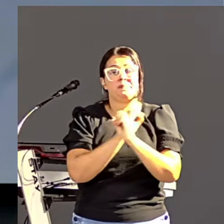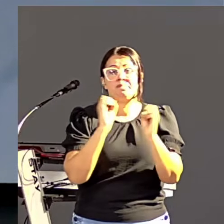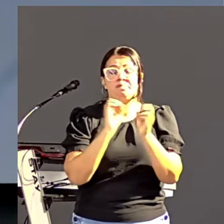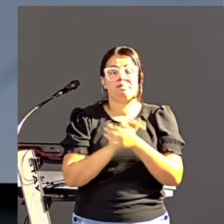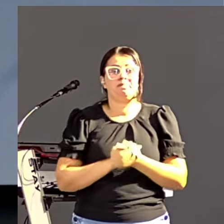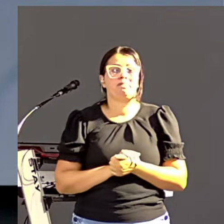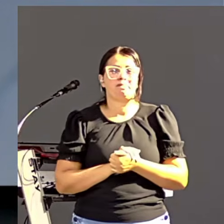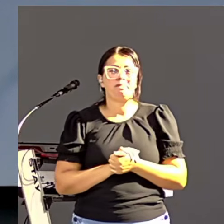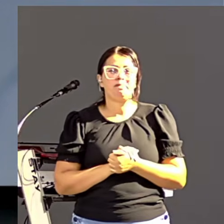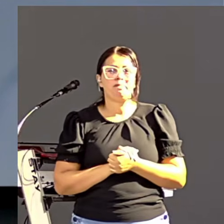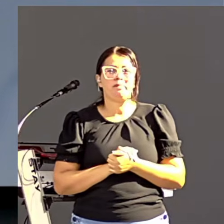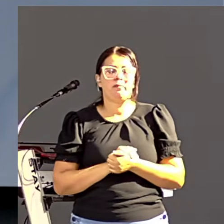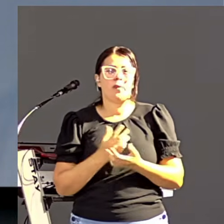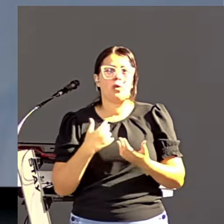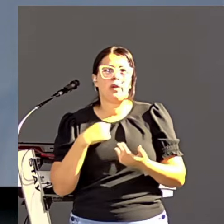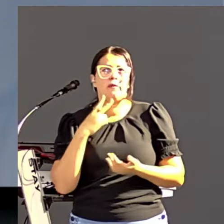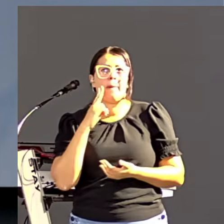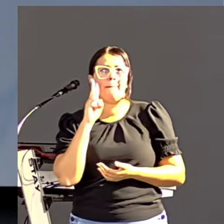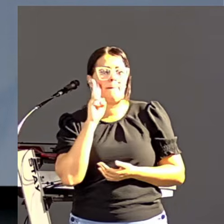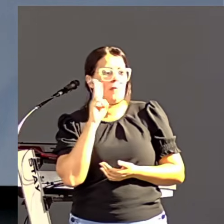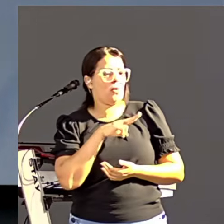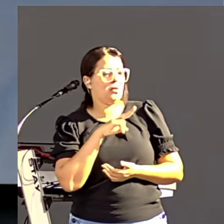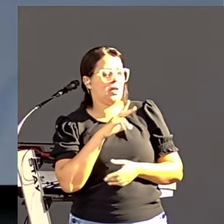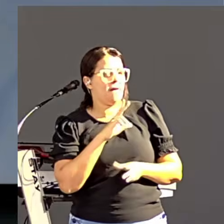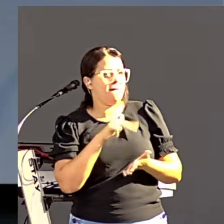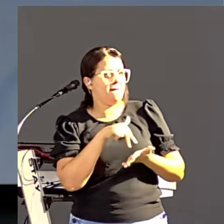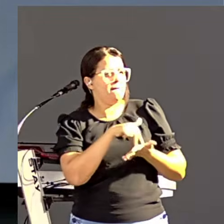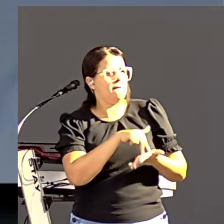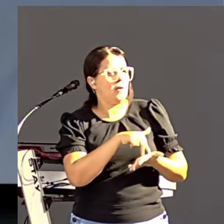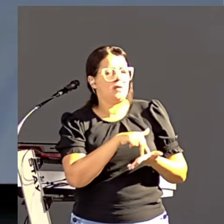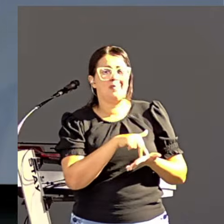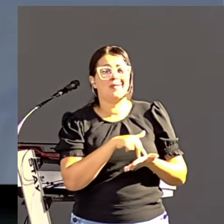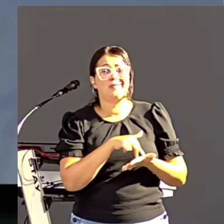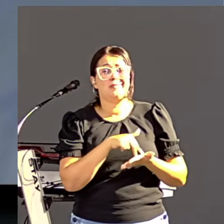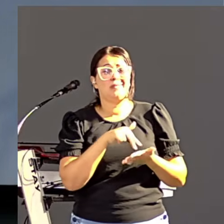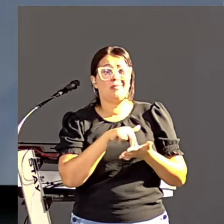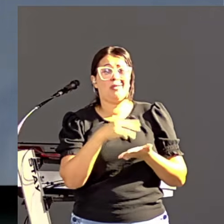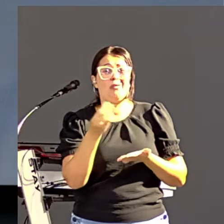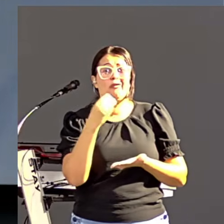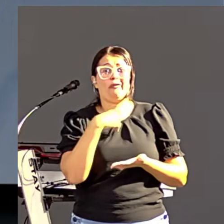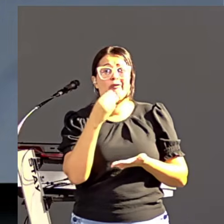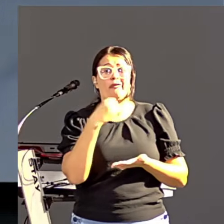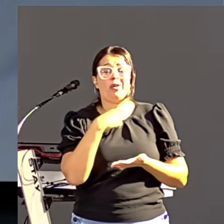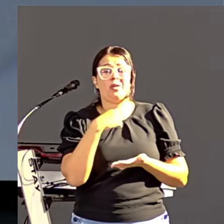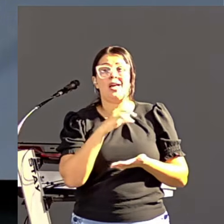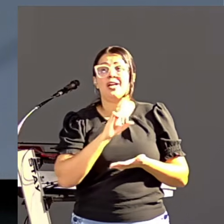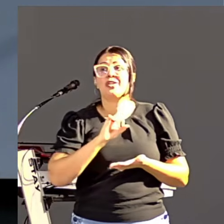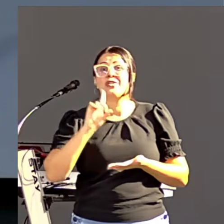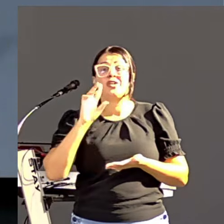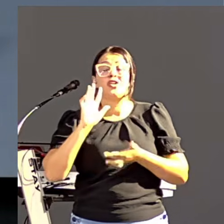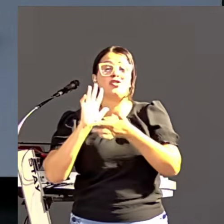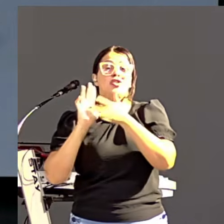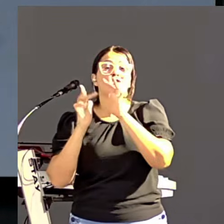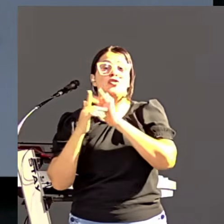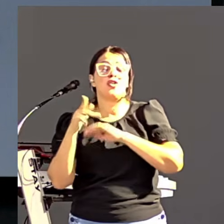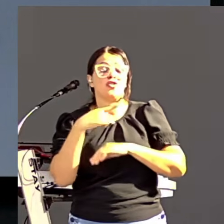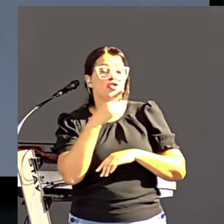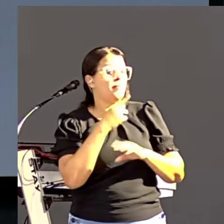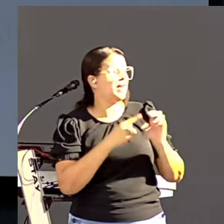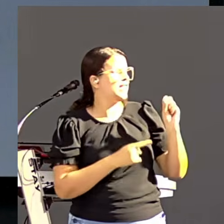Então eu estava esperando essa fortaleza da identidade que eu te dei. E Jesus chama ele de